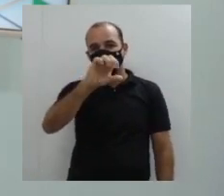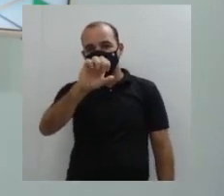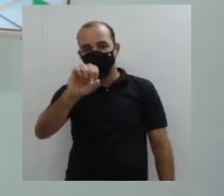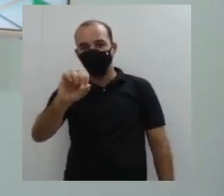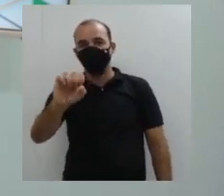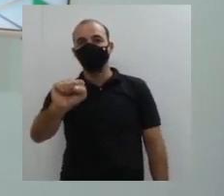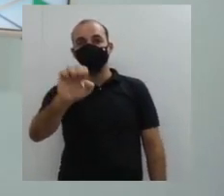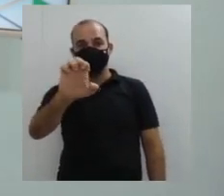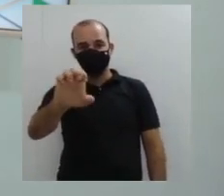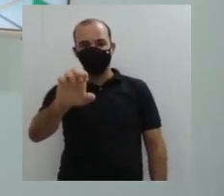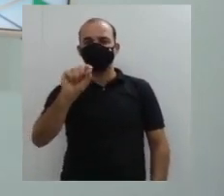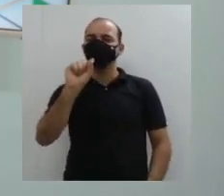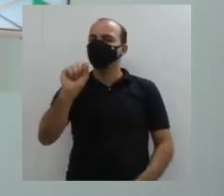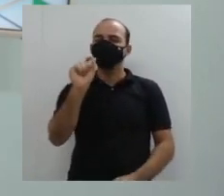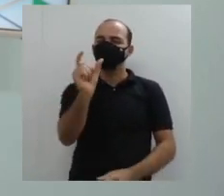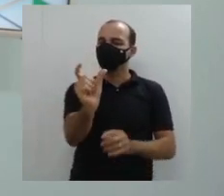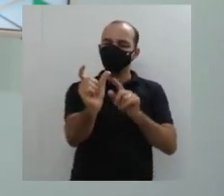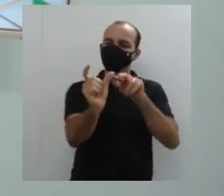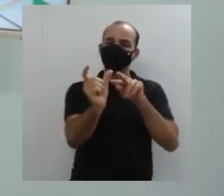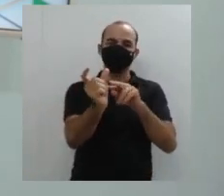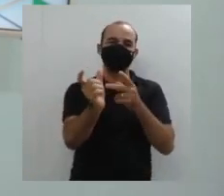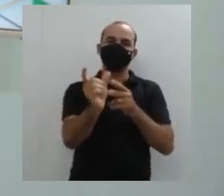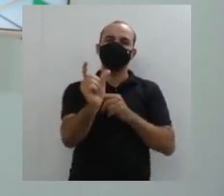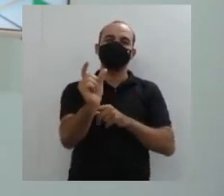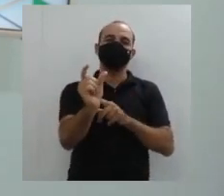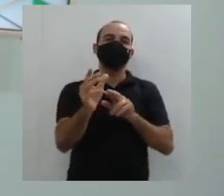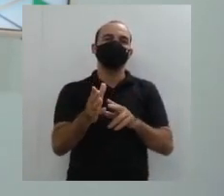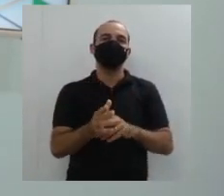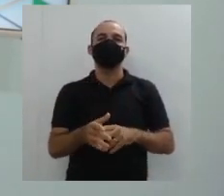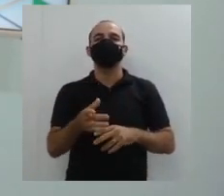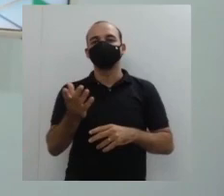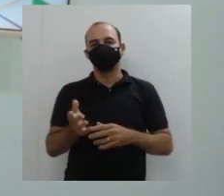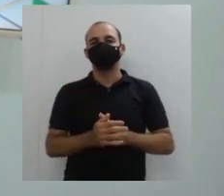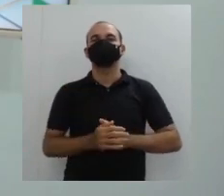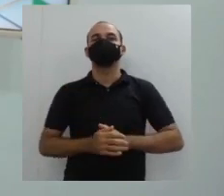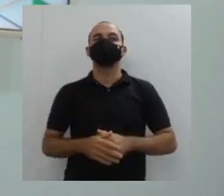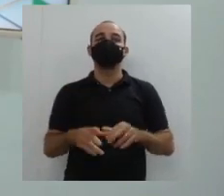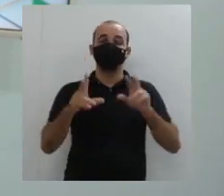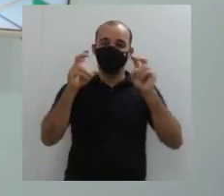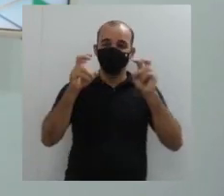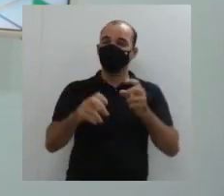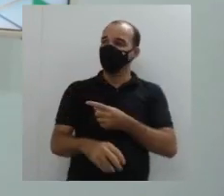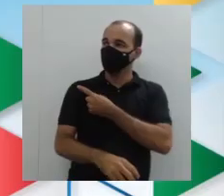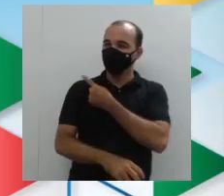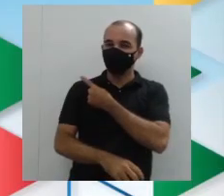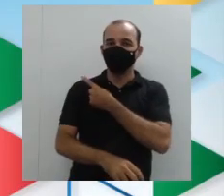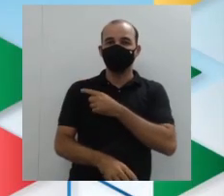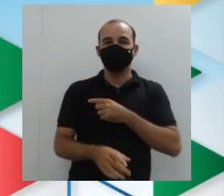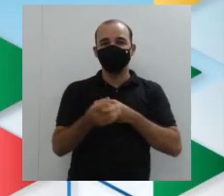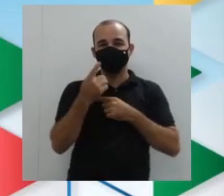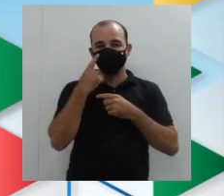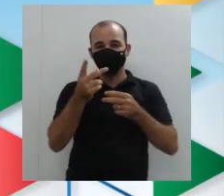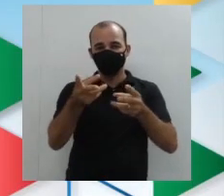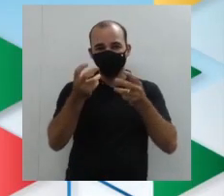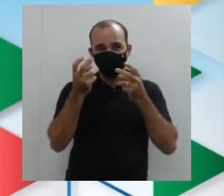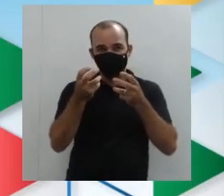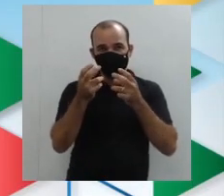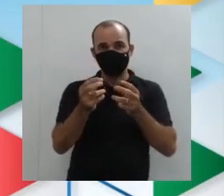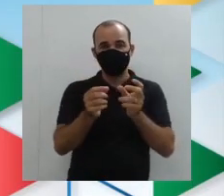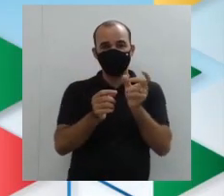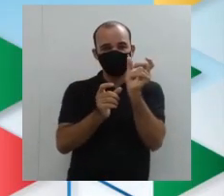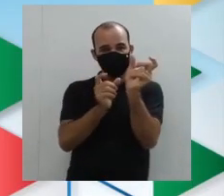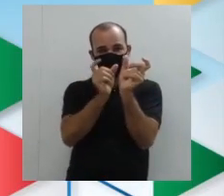conhecer, lembrar aqui, mais uma vez, olhando aqui para o tema da nossa aula, olhem só aqui as